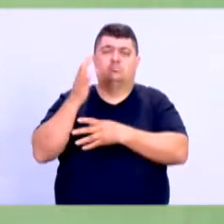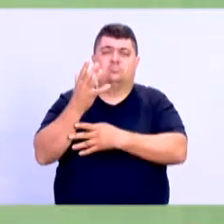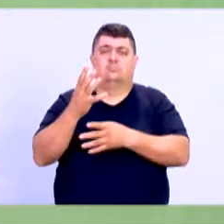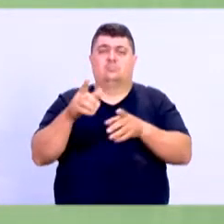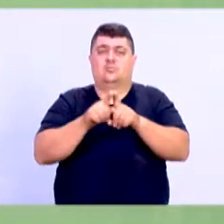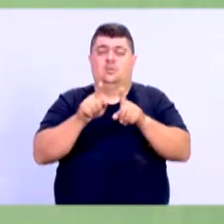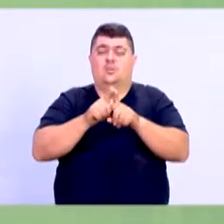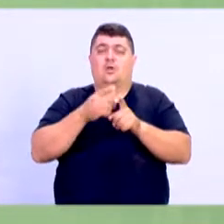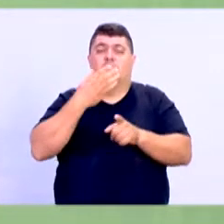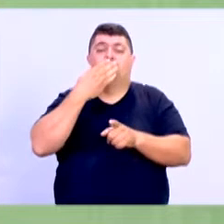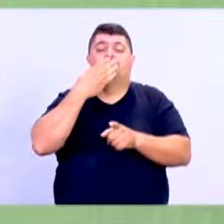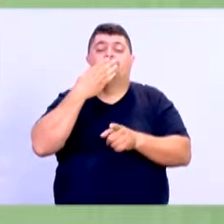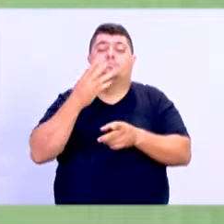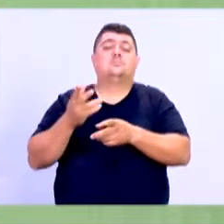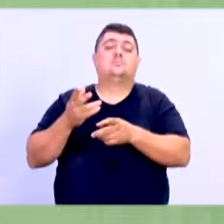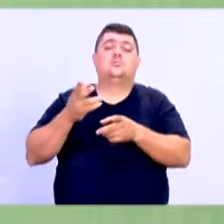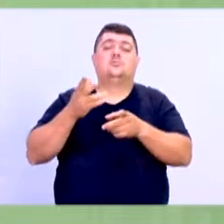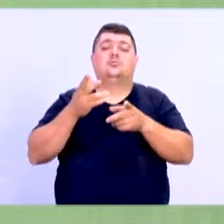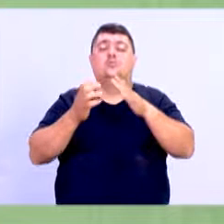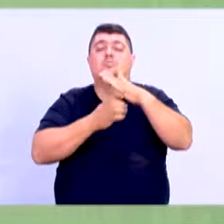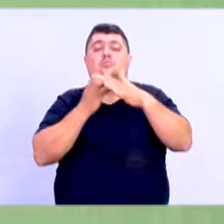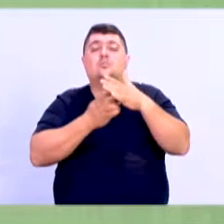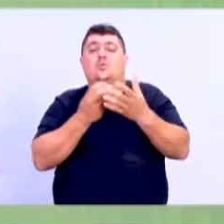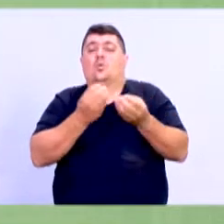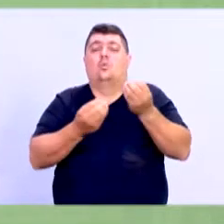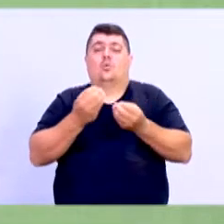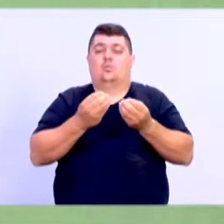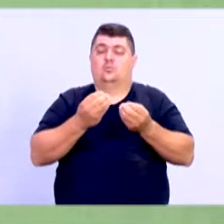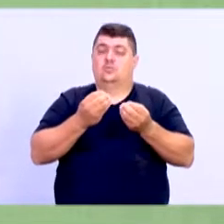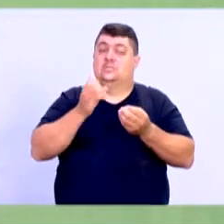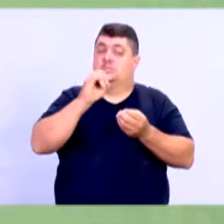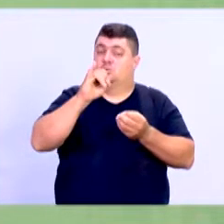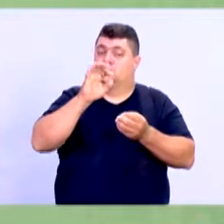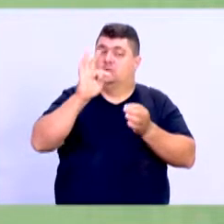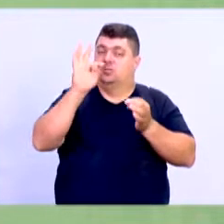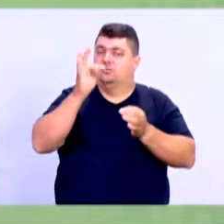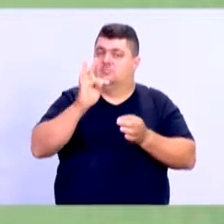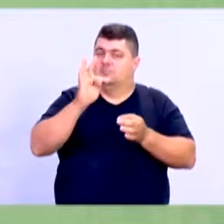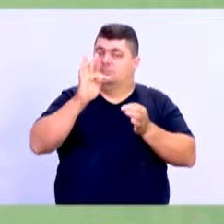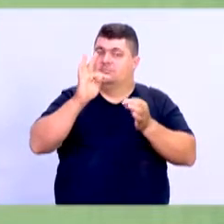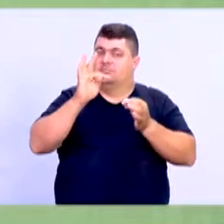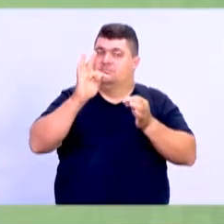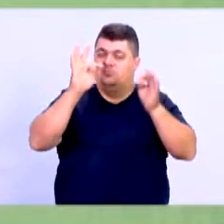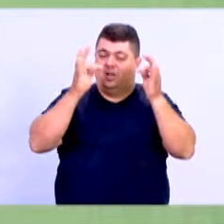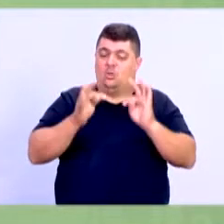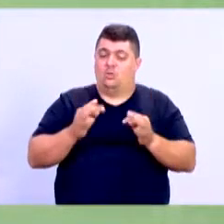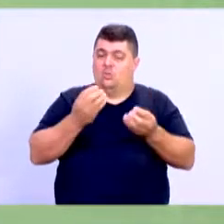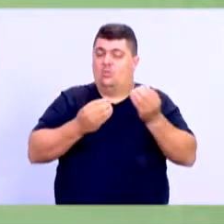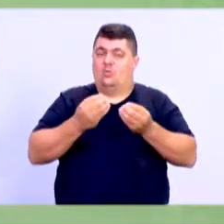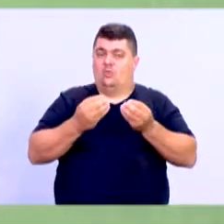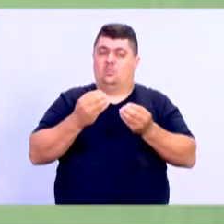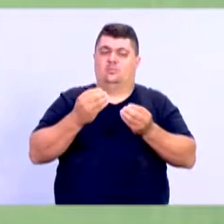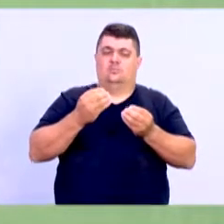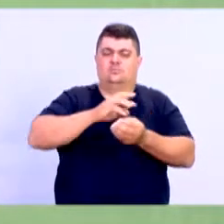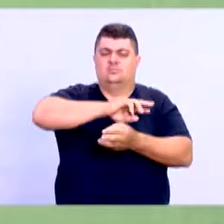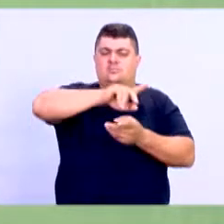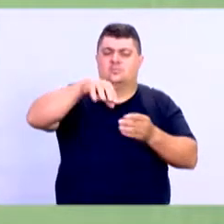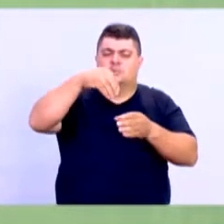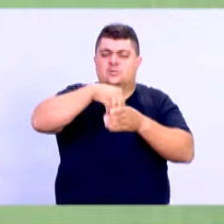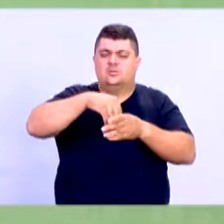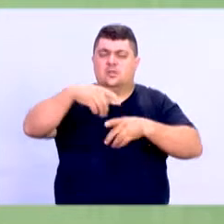o negócio da organização, a tecnologia utilizada, os processos internos e